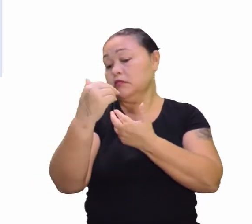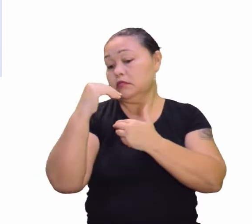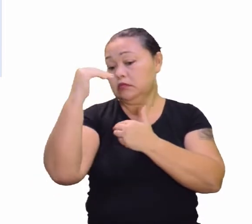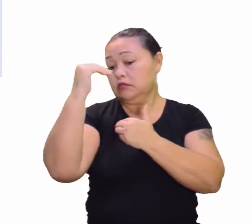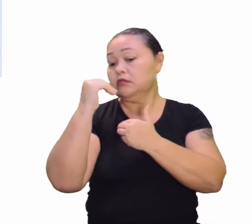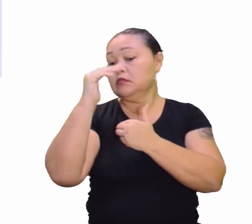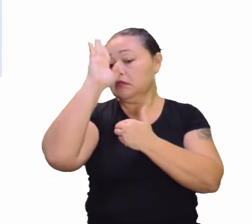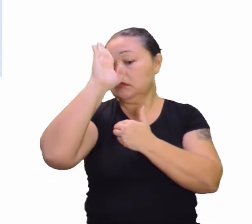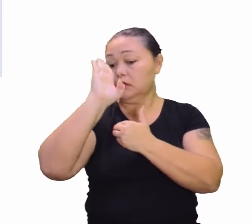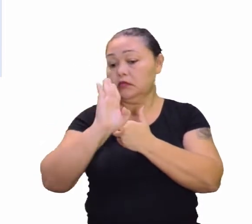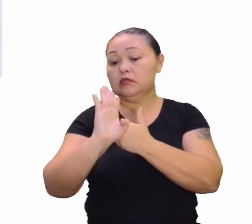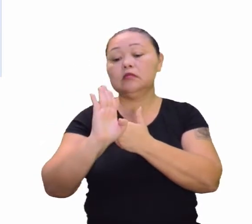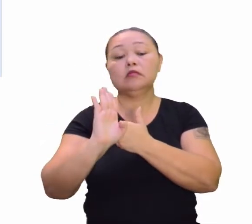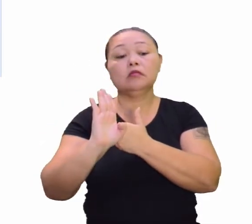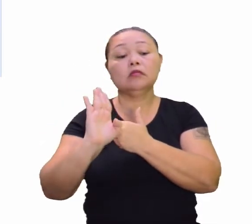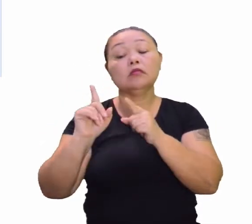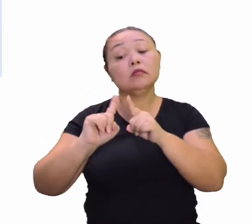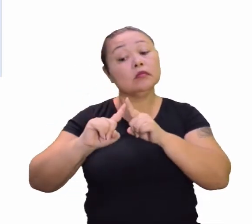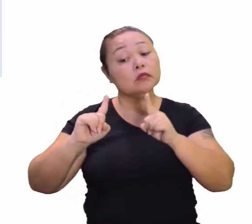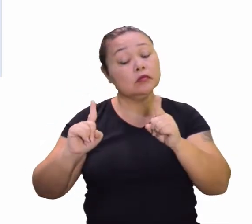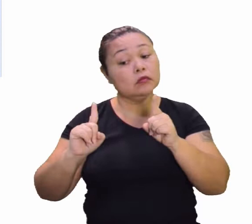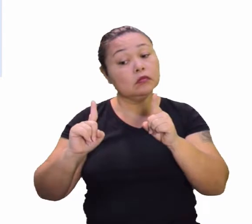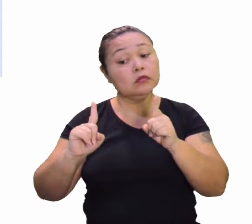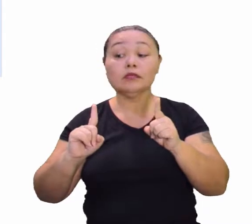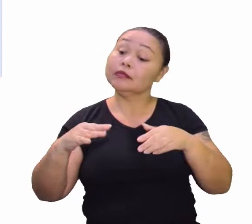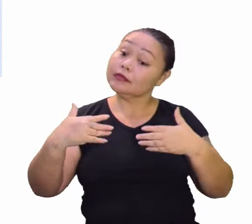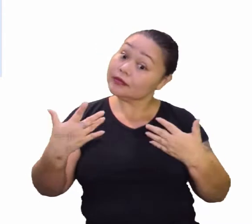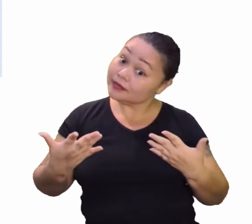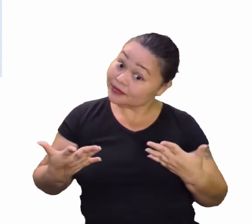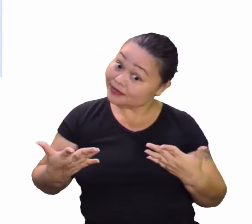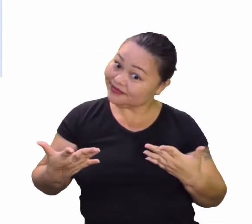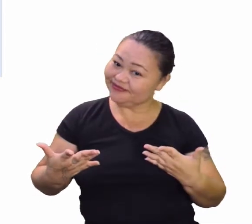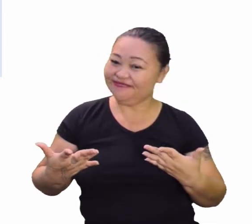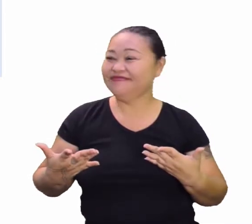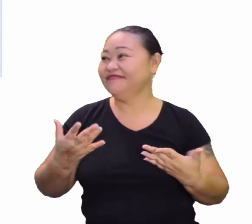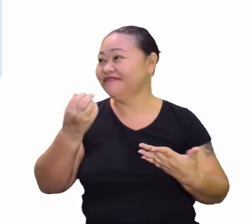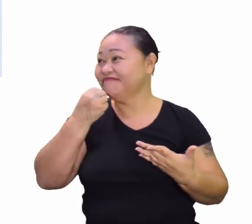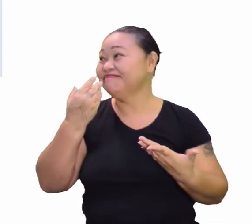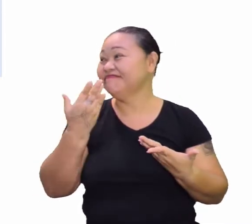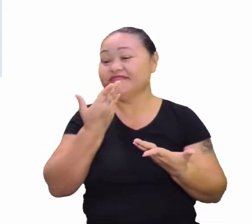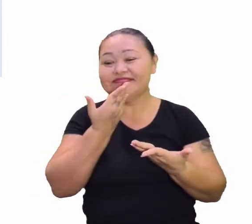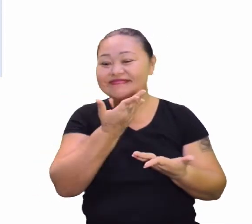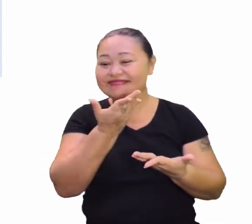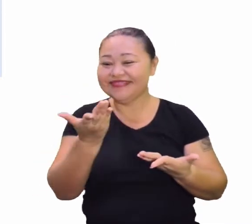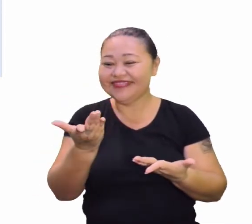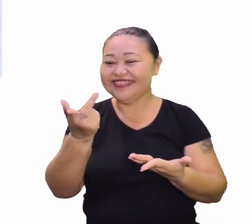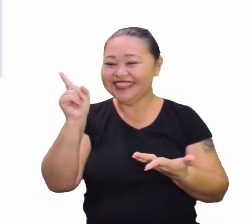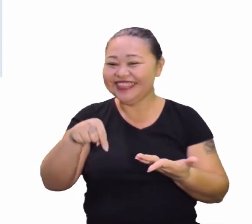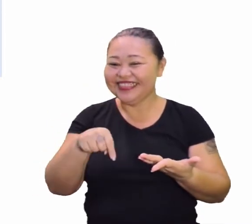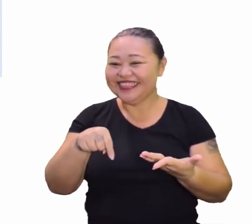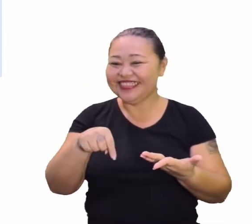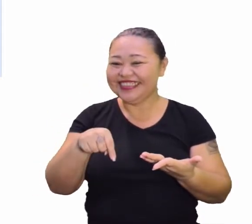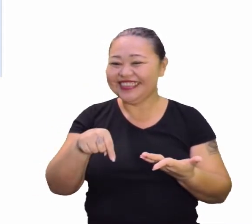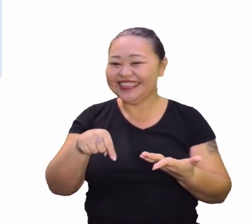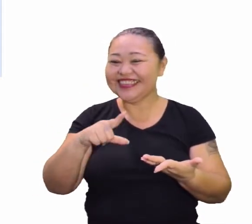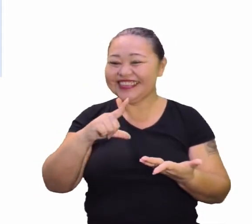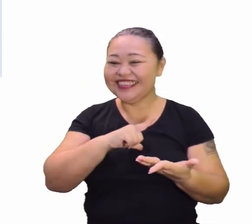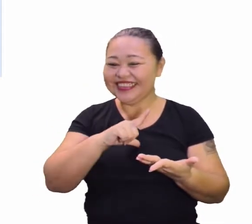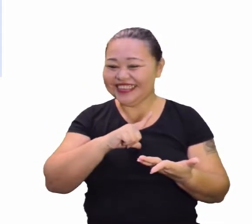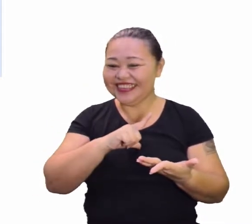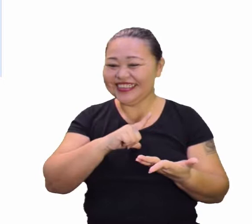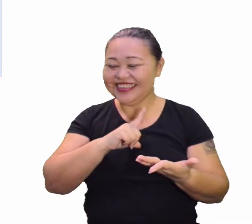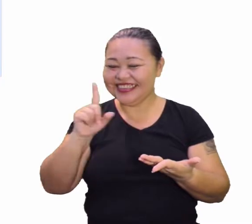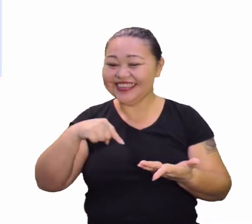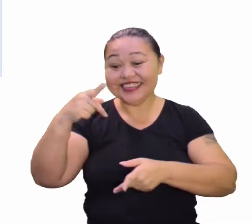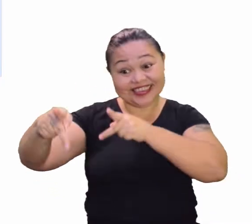Isso mesmo. Beleza? Ótimo. Mas, no entanto, é bom frisar que ainda somos